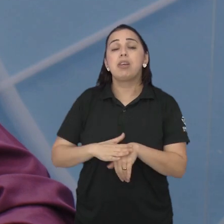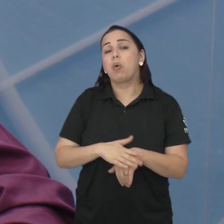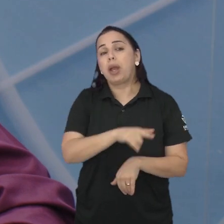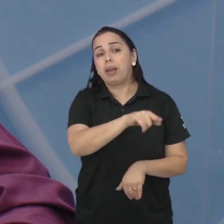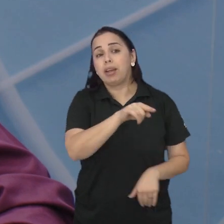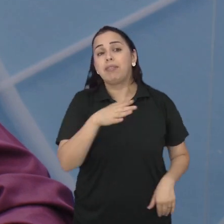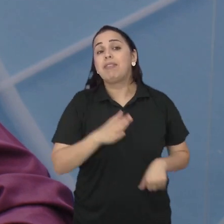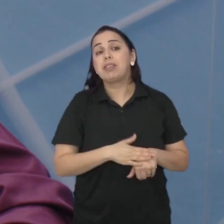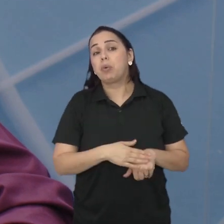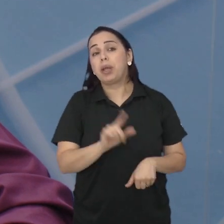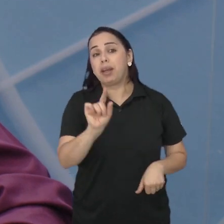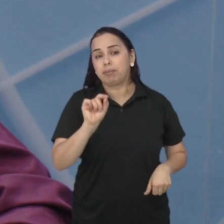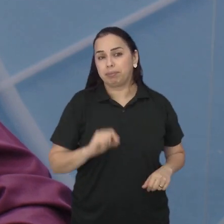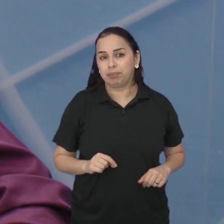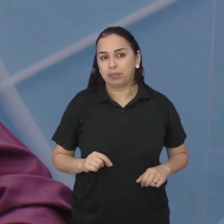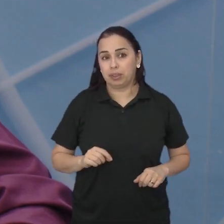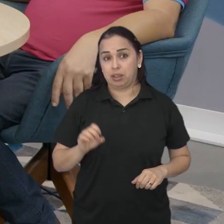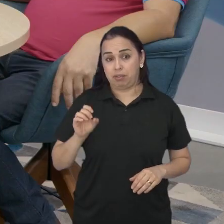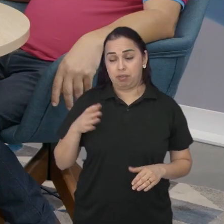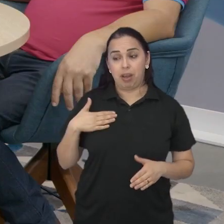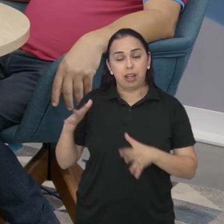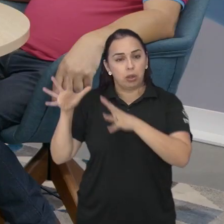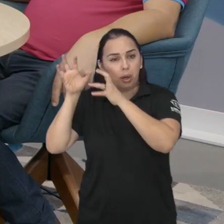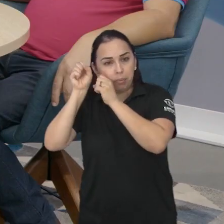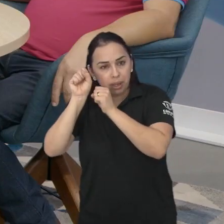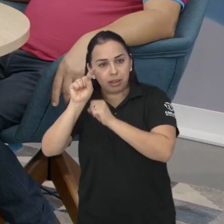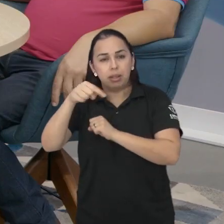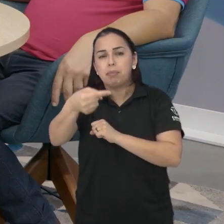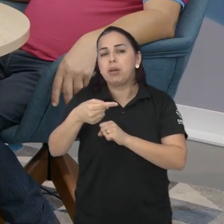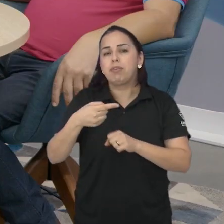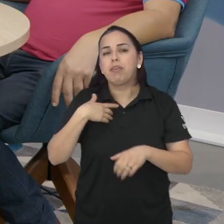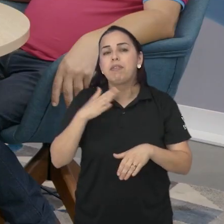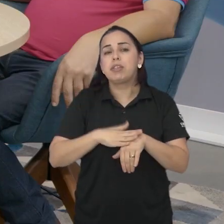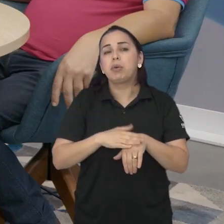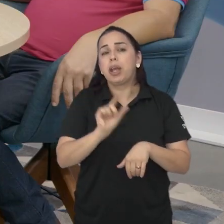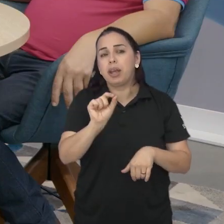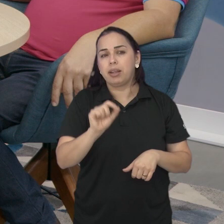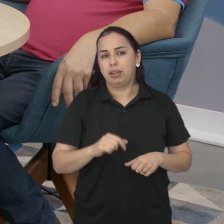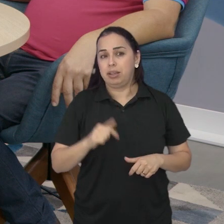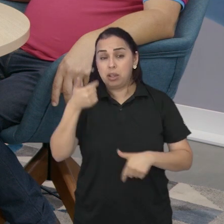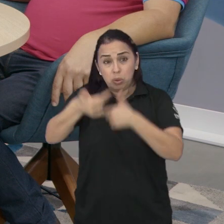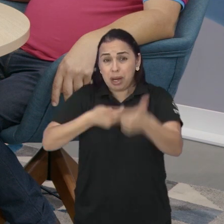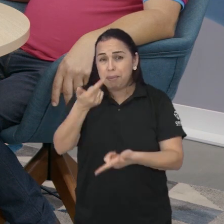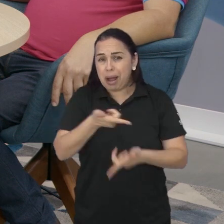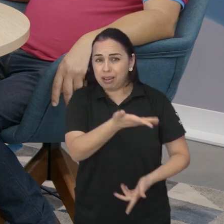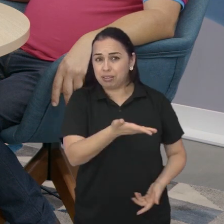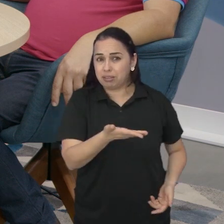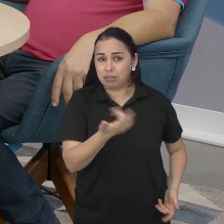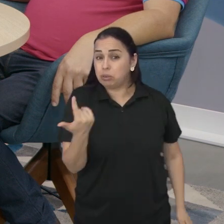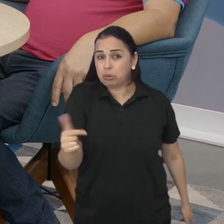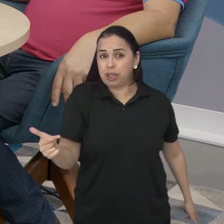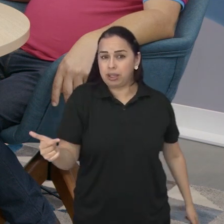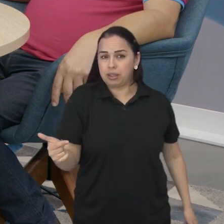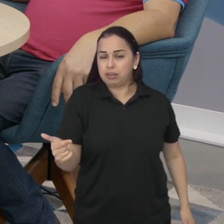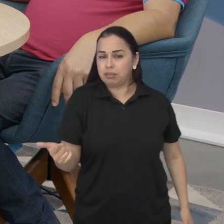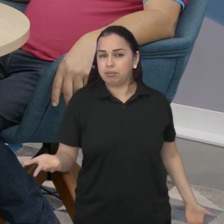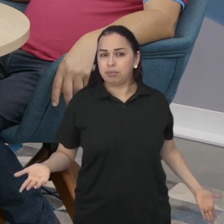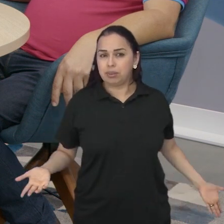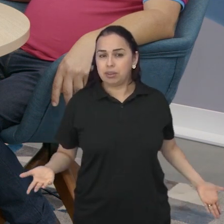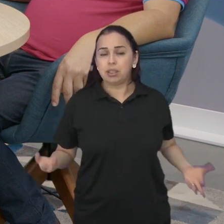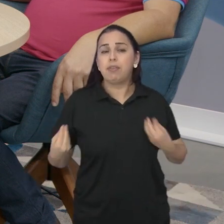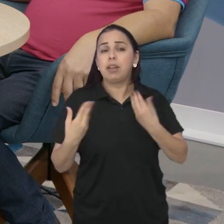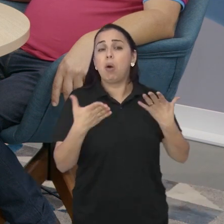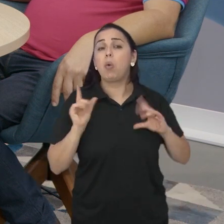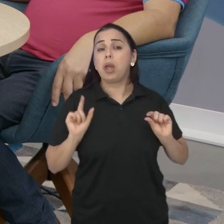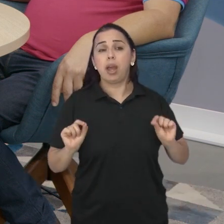quê? A parte habitacional, a parte de empregabilidade, cadê? Cadê a estrutura? Cadê a estrutura? O que você vai